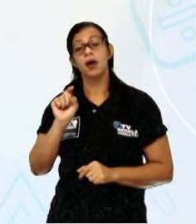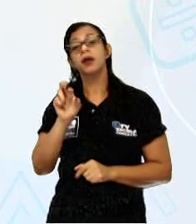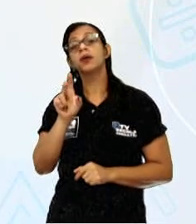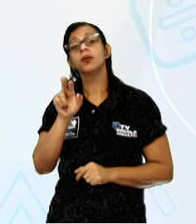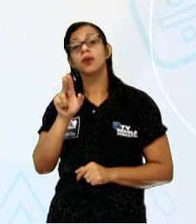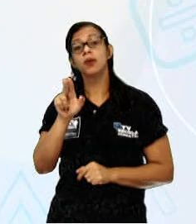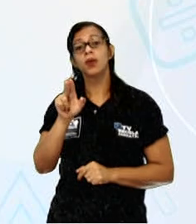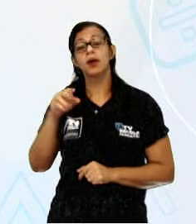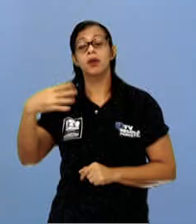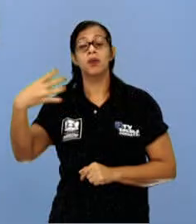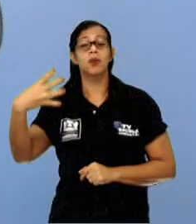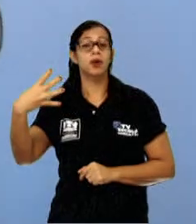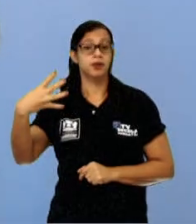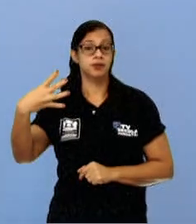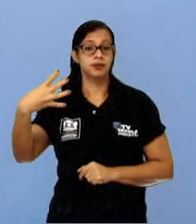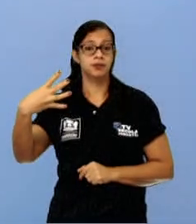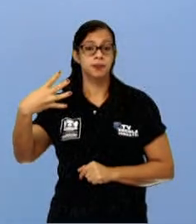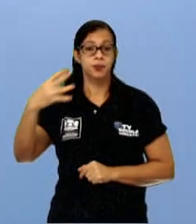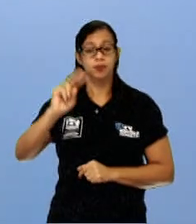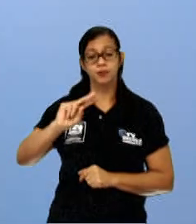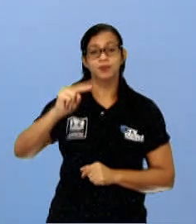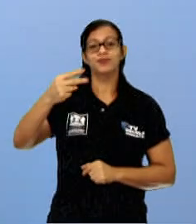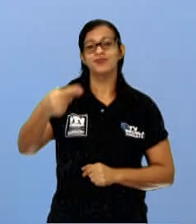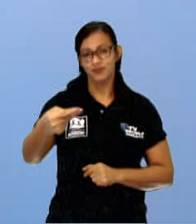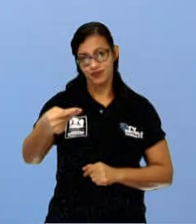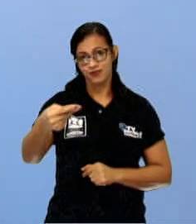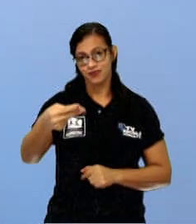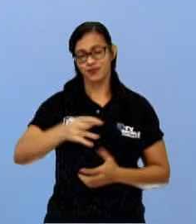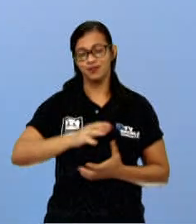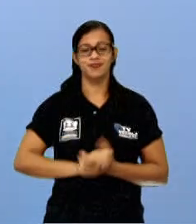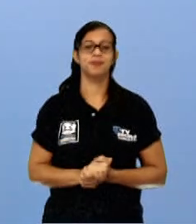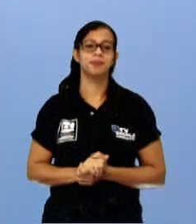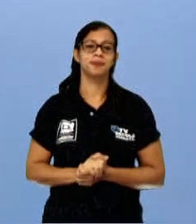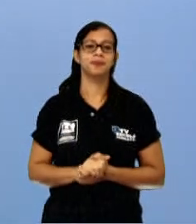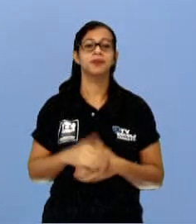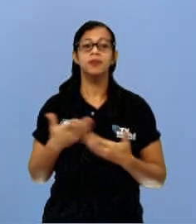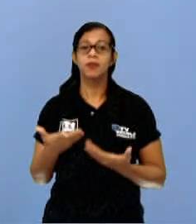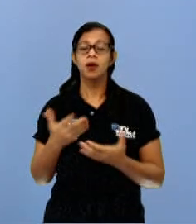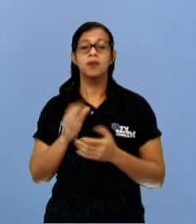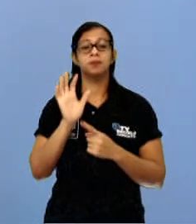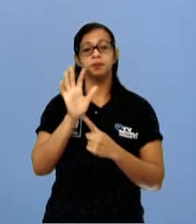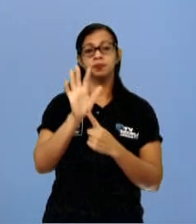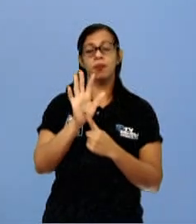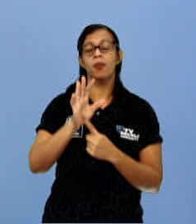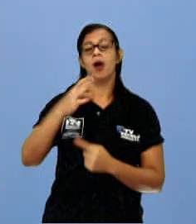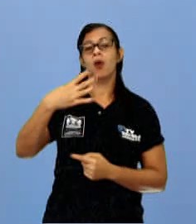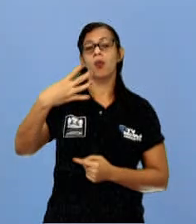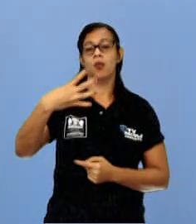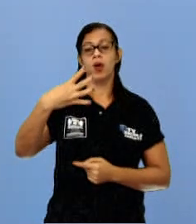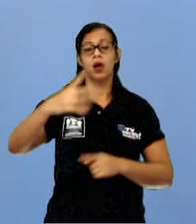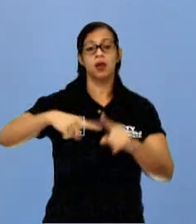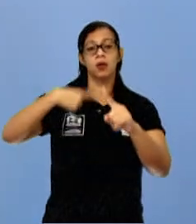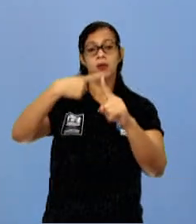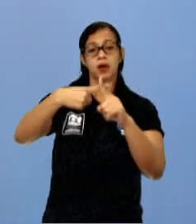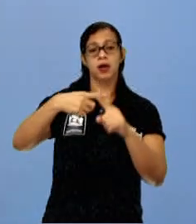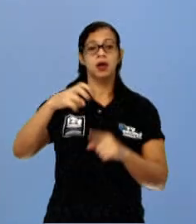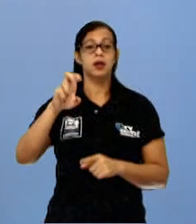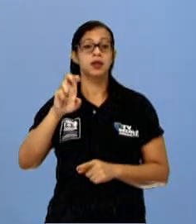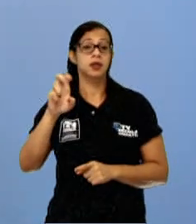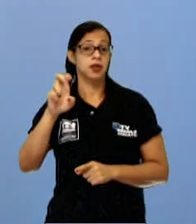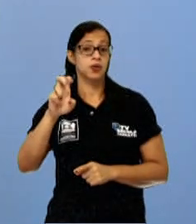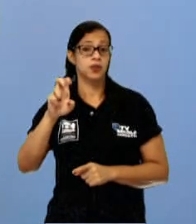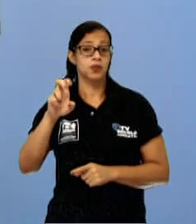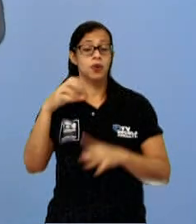bicho nós vamos apresentar da seguinte forma 4 + 5 =